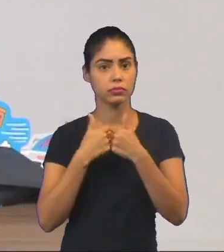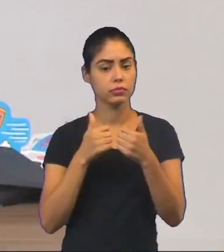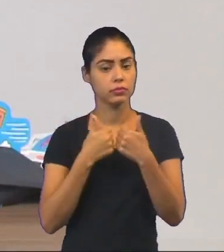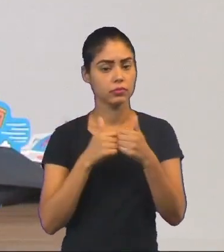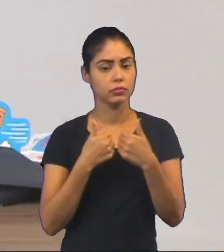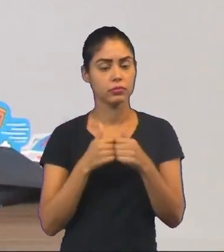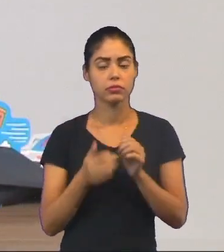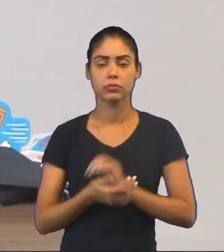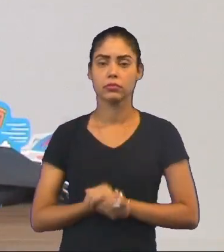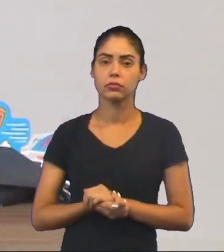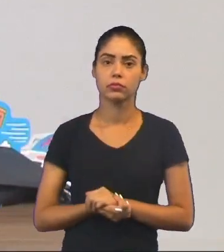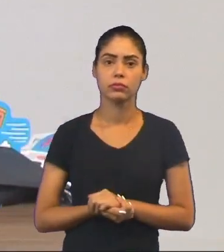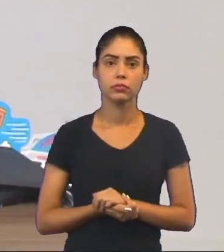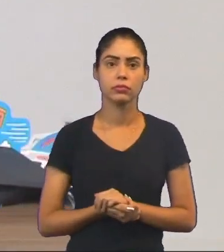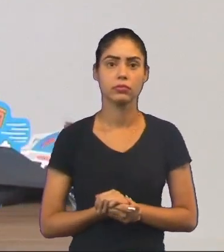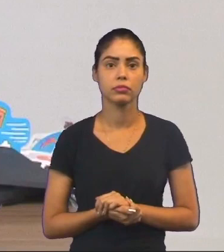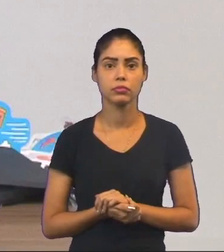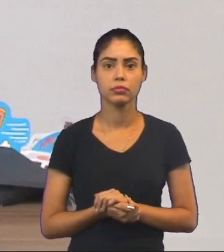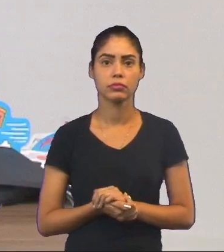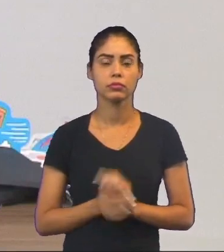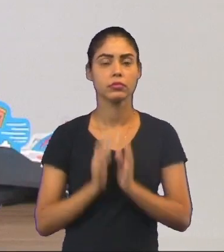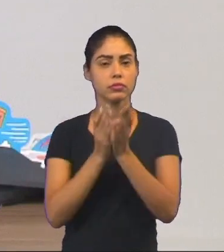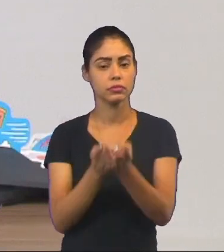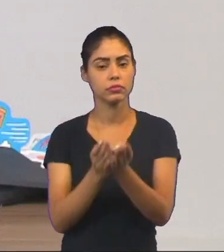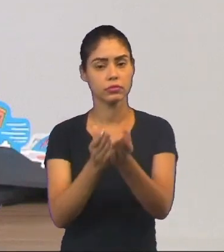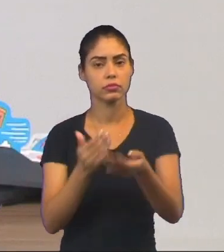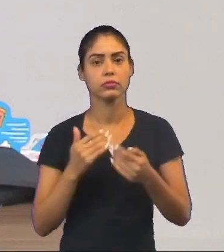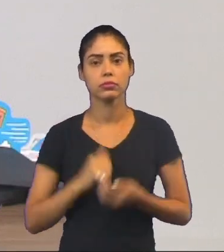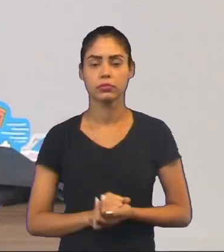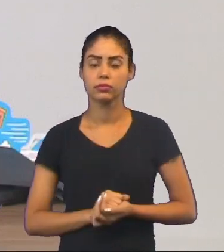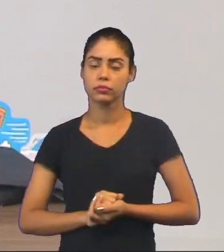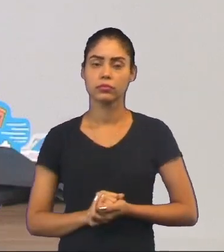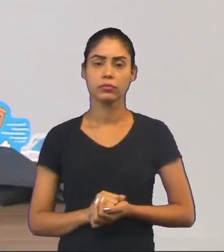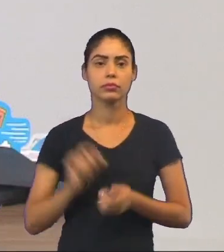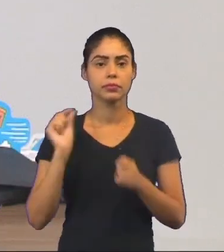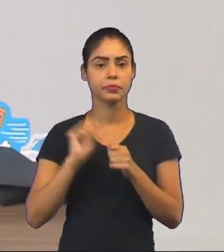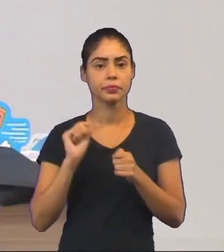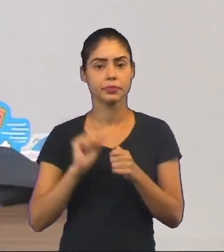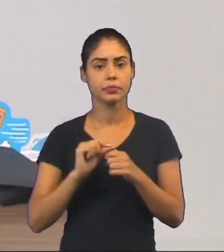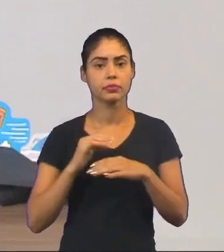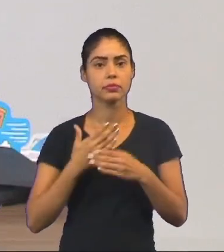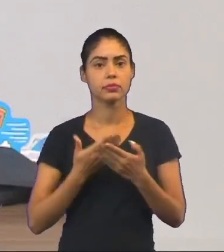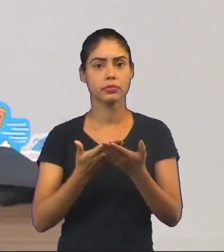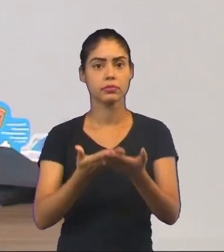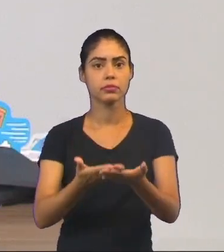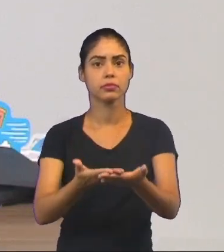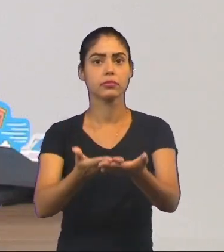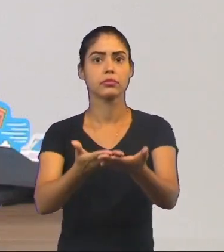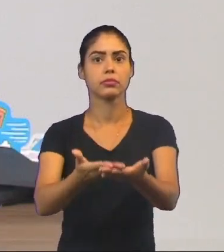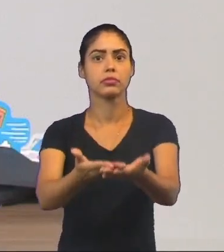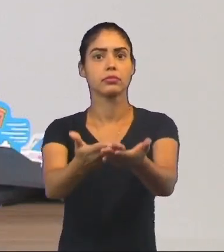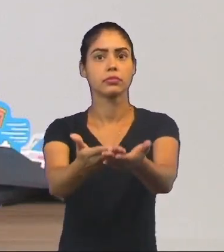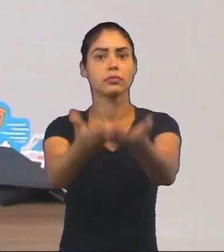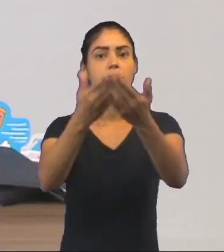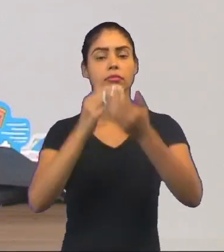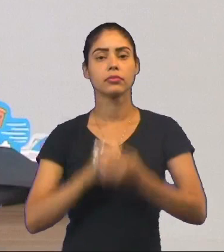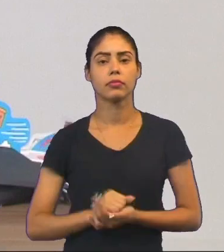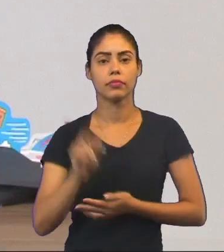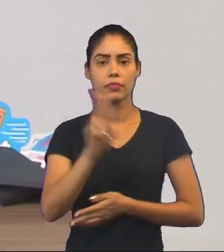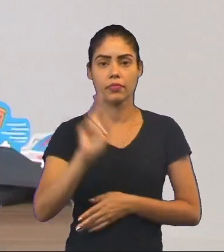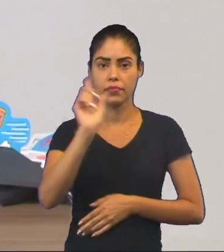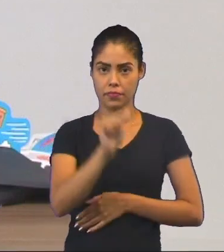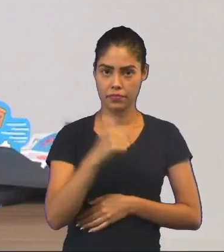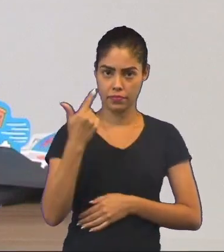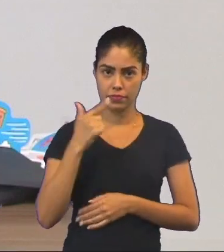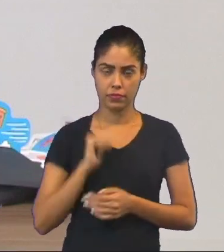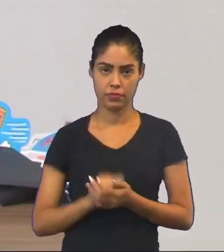ônibus escolar, e o meio de transporte aquático, para fazer a travessia para o outro lado da margem. Estão utilizando o